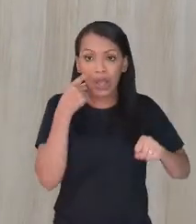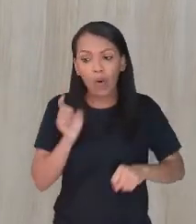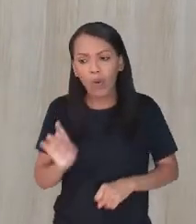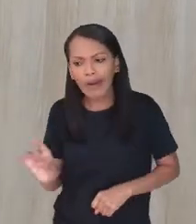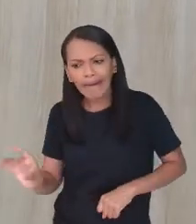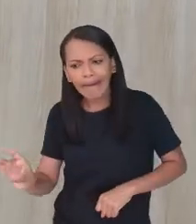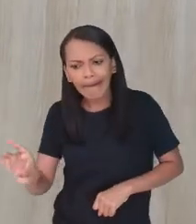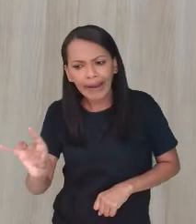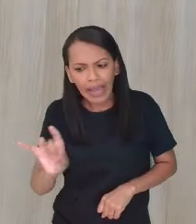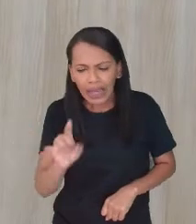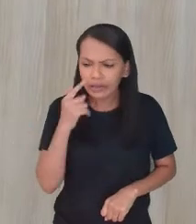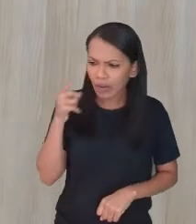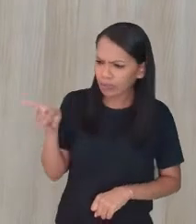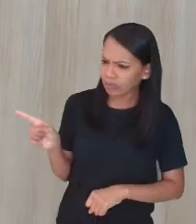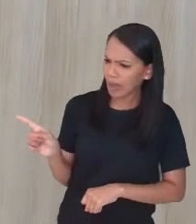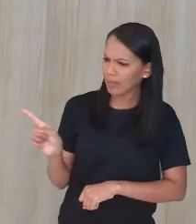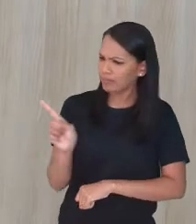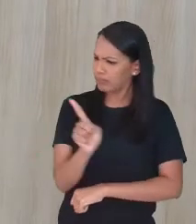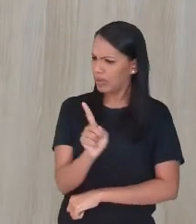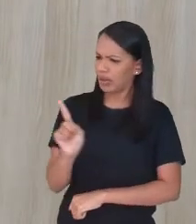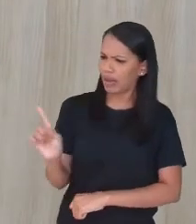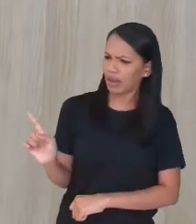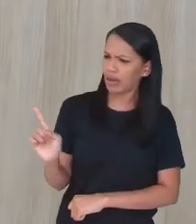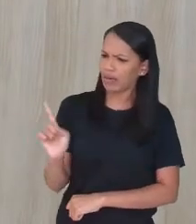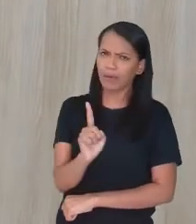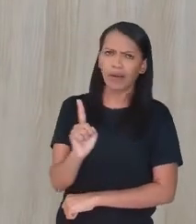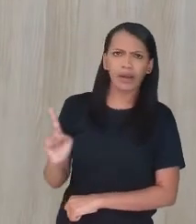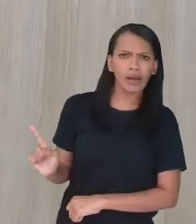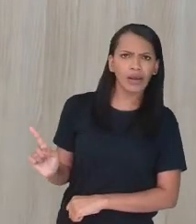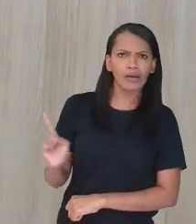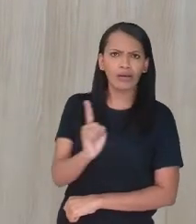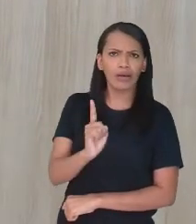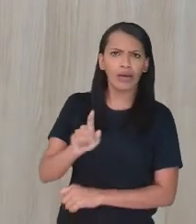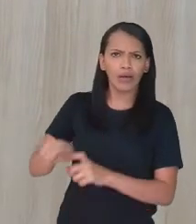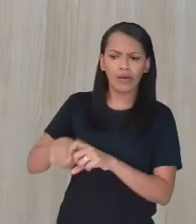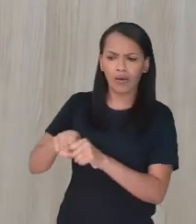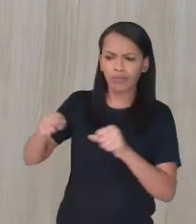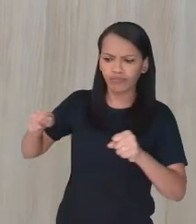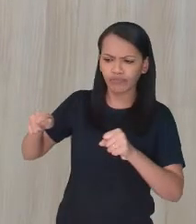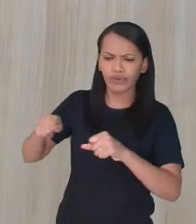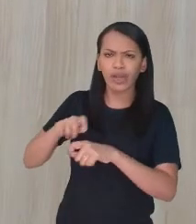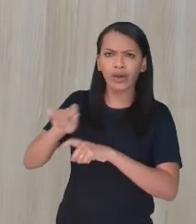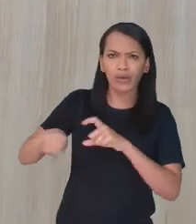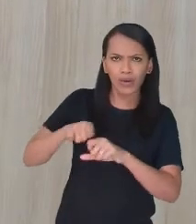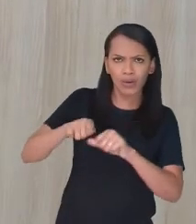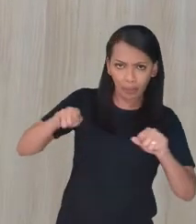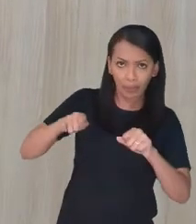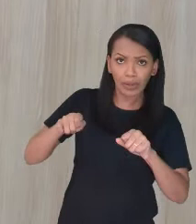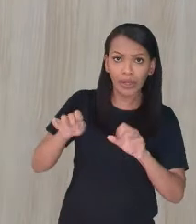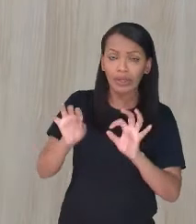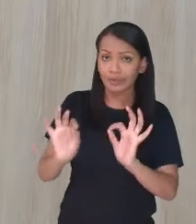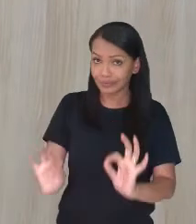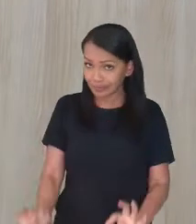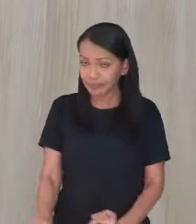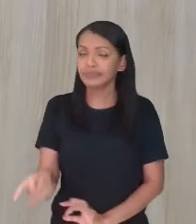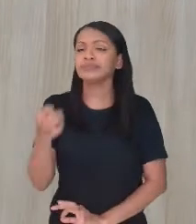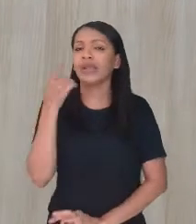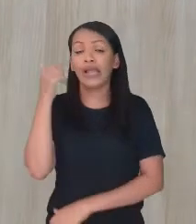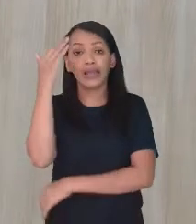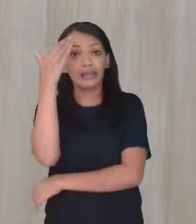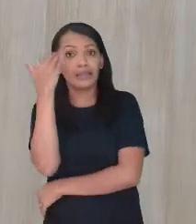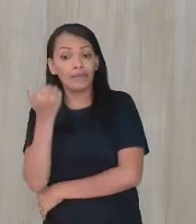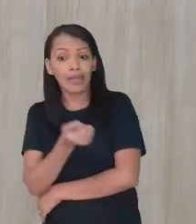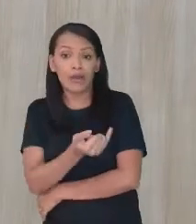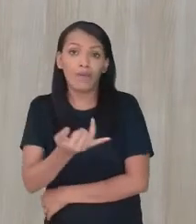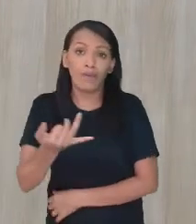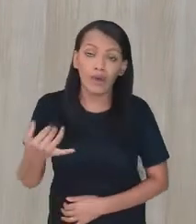que ia passando, eles iam contando lá, ou desatando nó, ou passando nó na corda. E aí eles sabiam